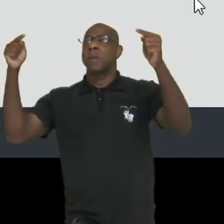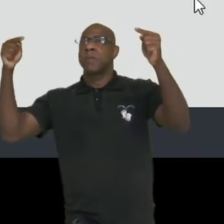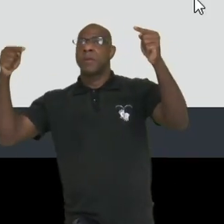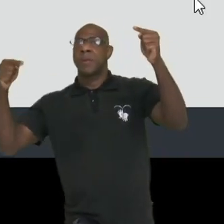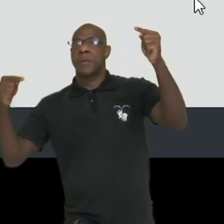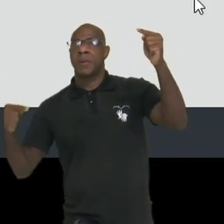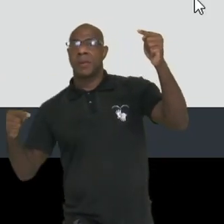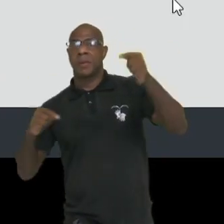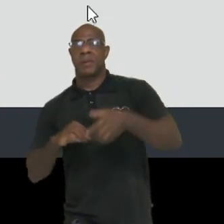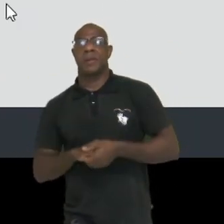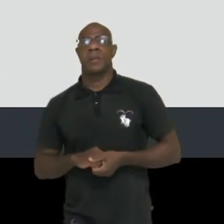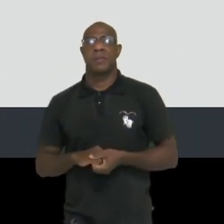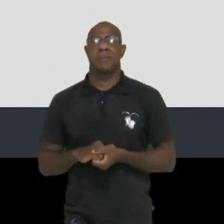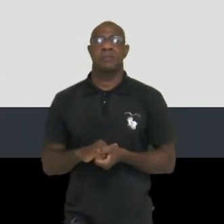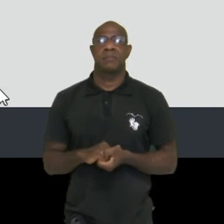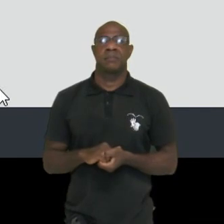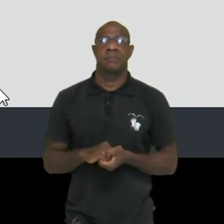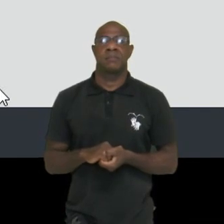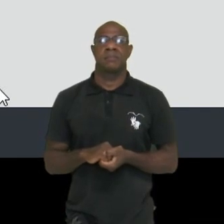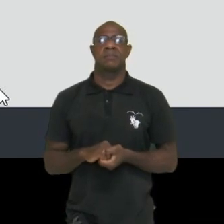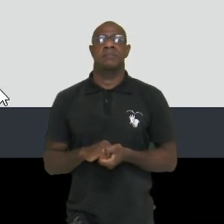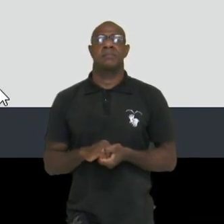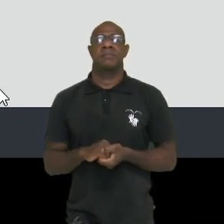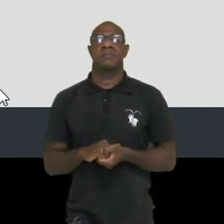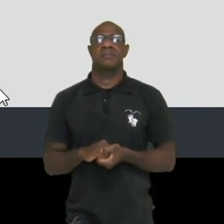Hey, what are you playing?